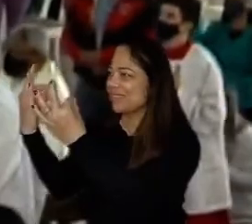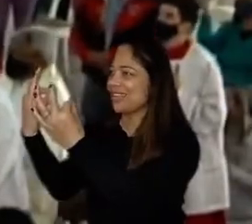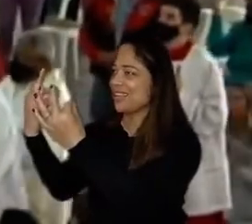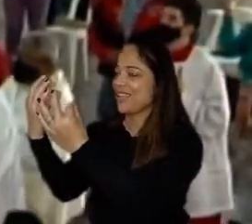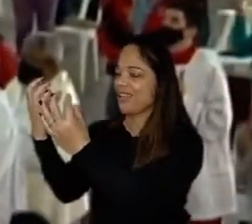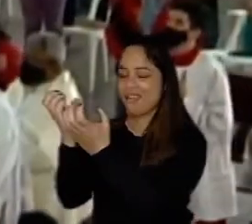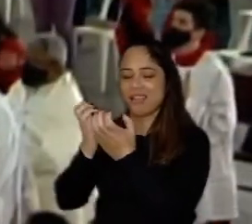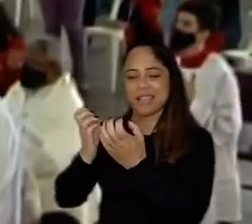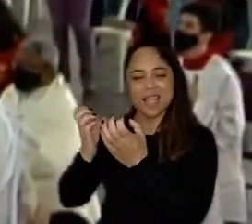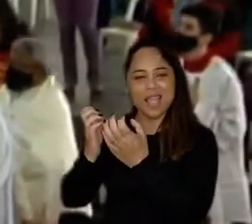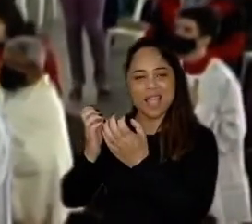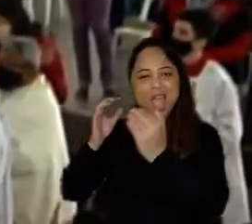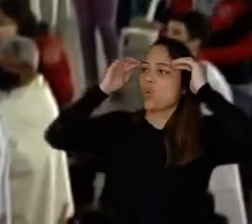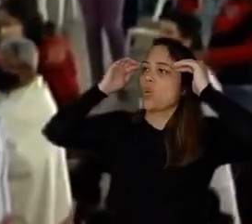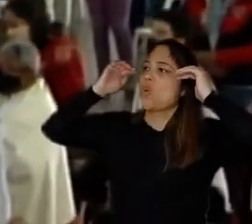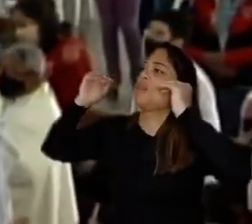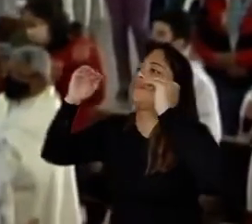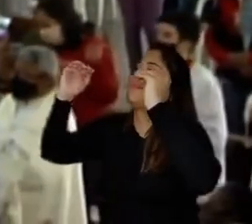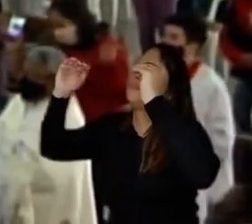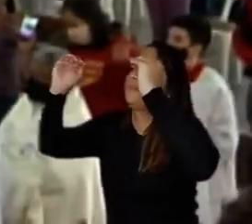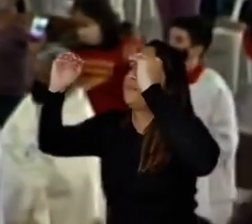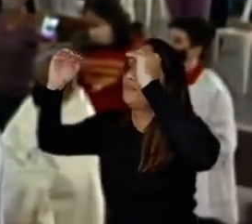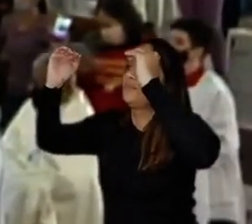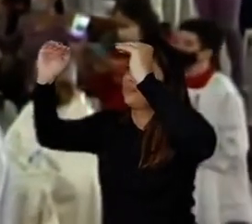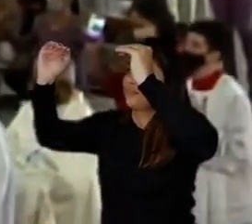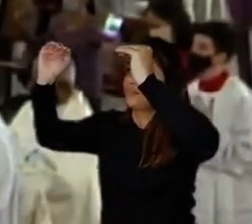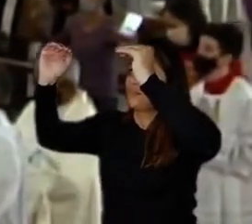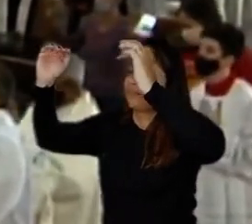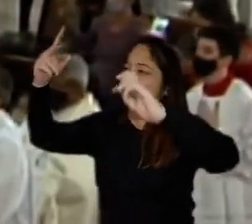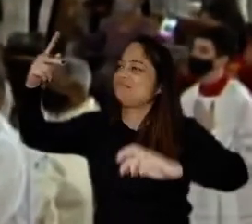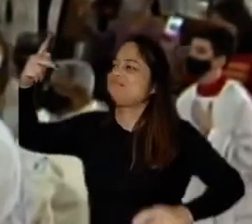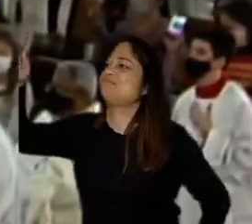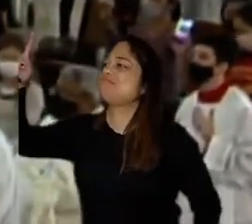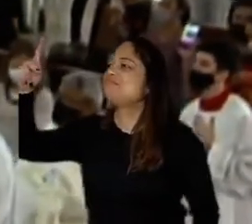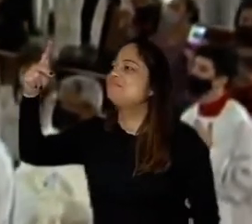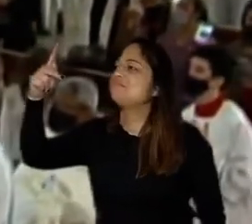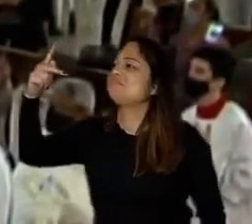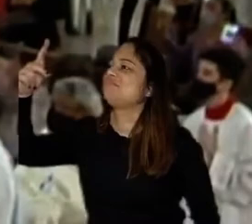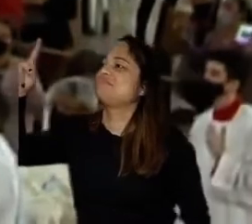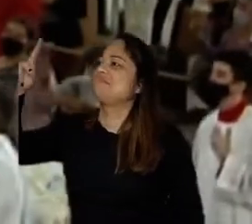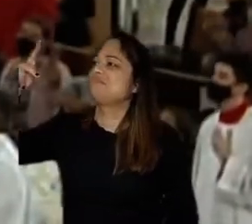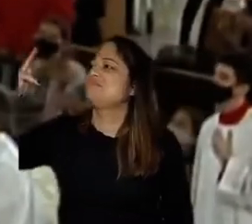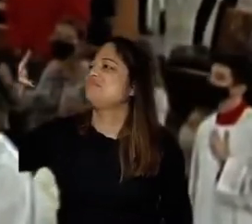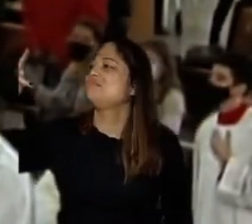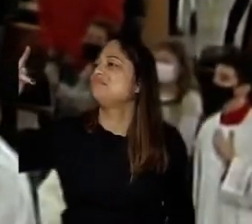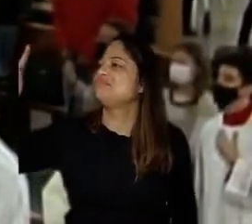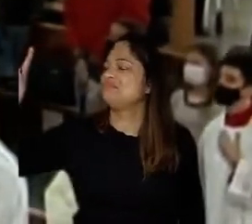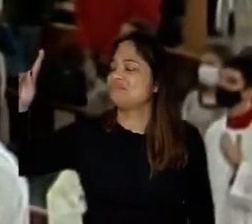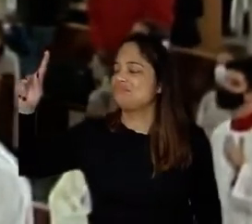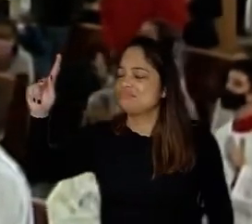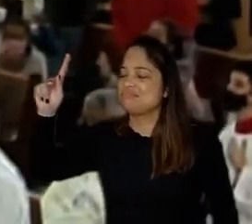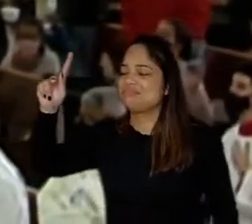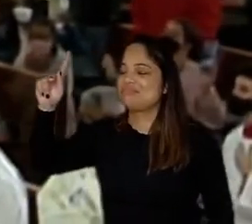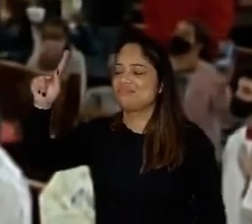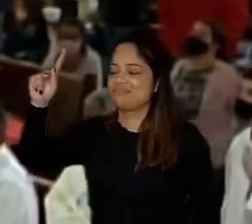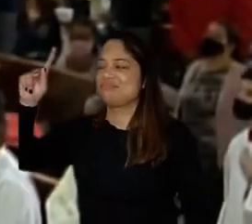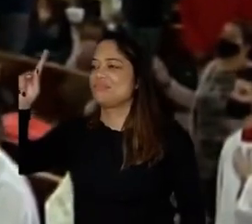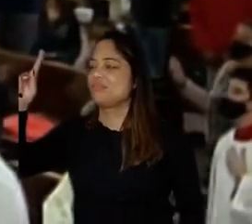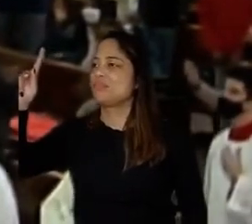me Quero me submeter. Eu submeter. preciso conhecer os teus planos.